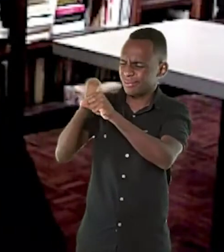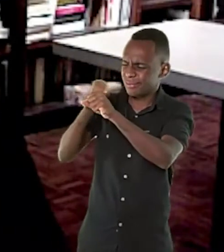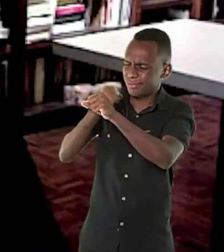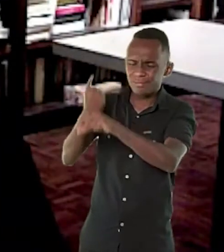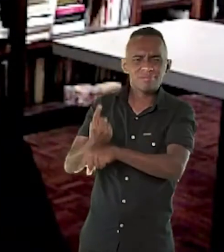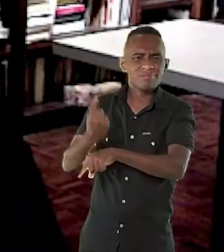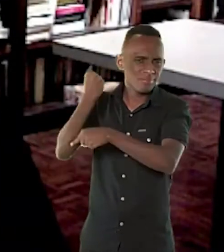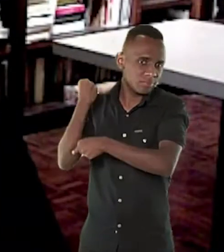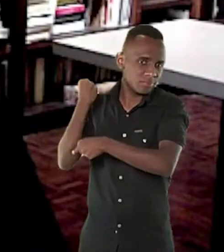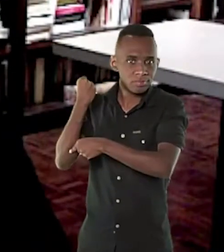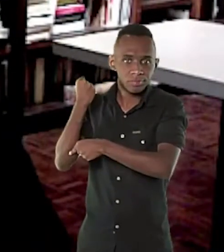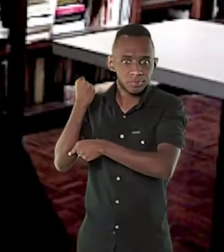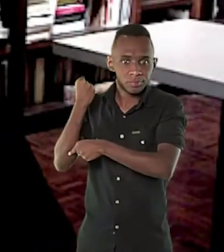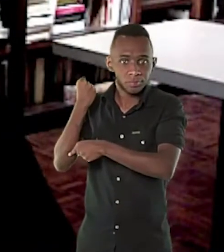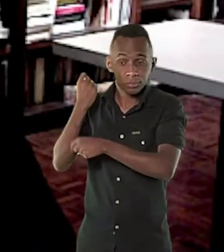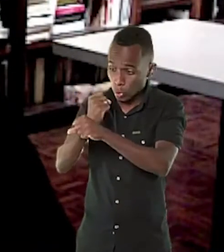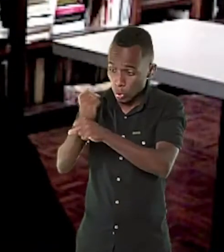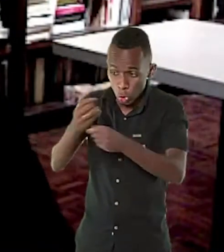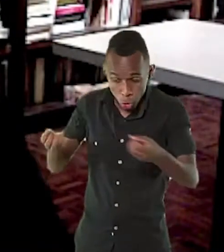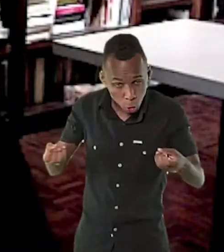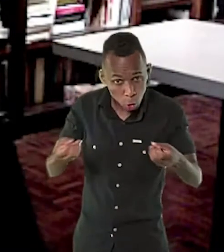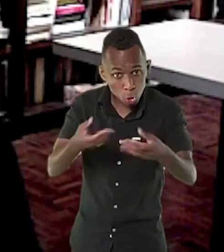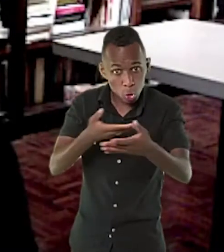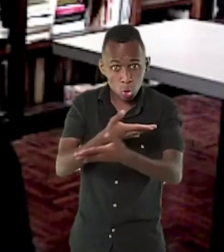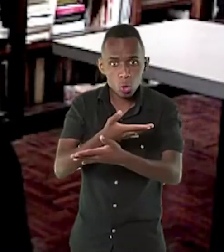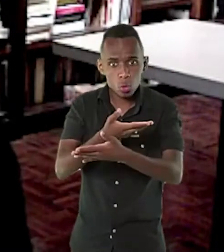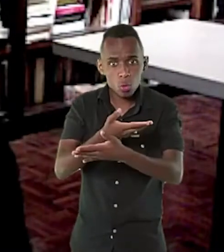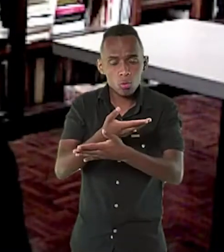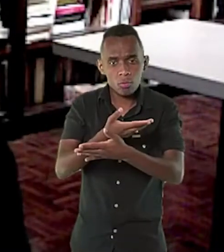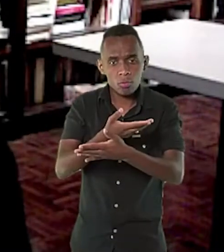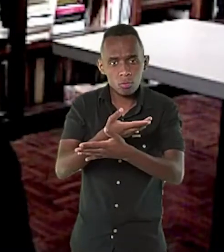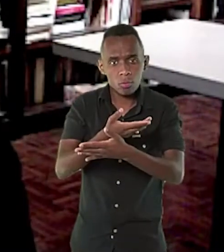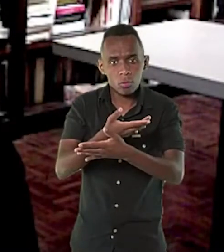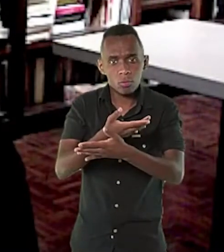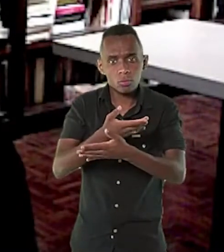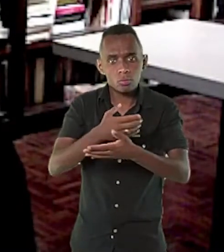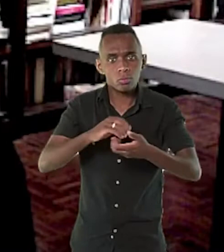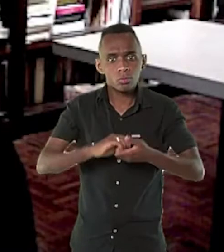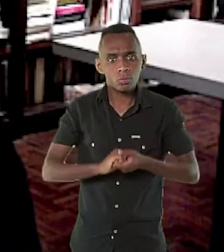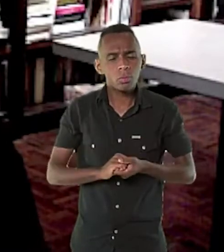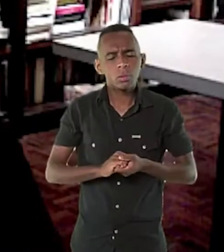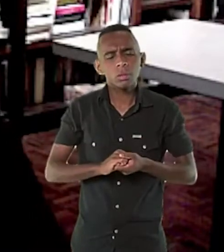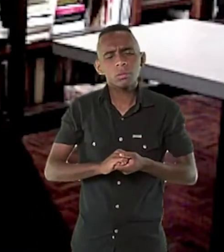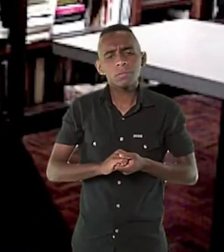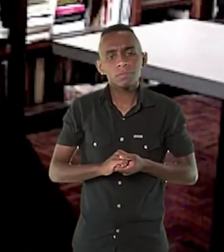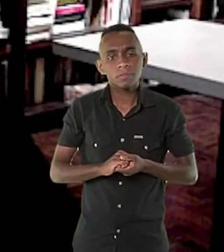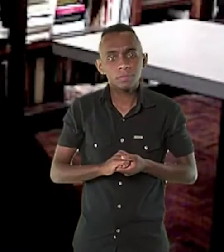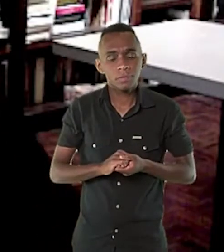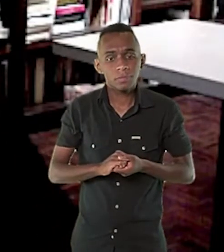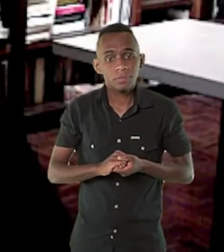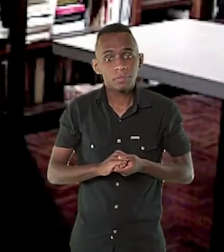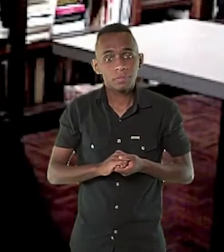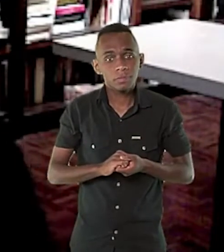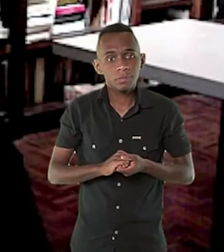que é esses clusters que são formados.